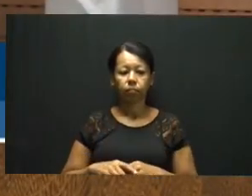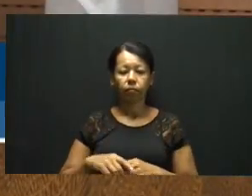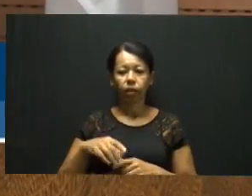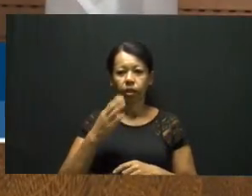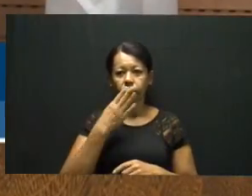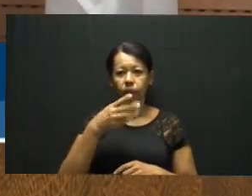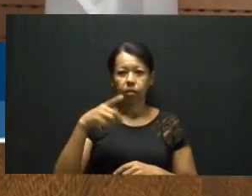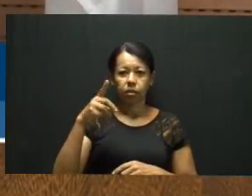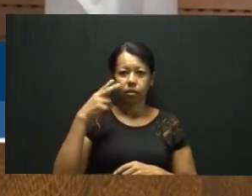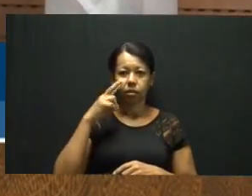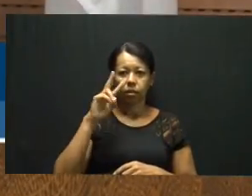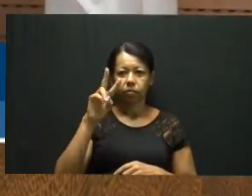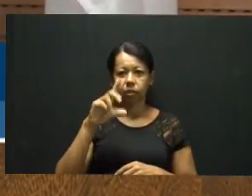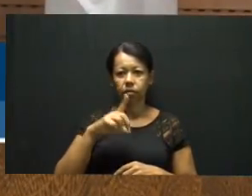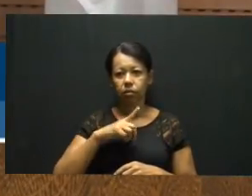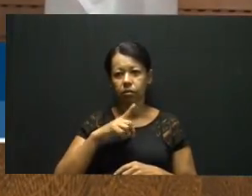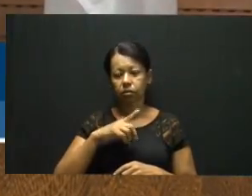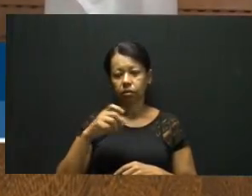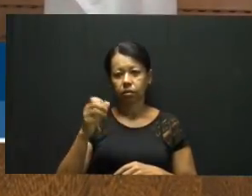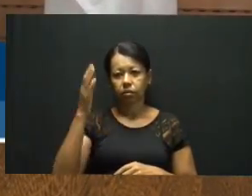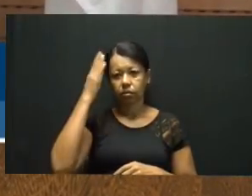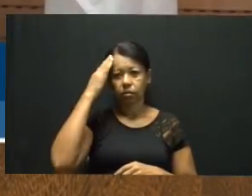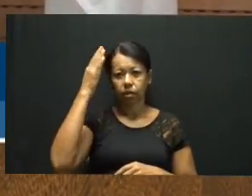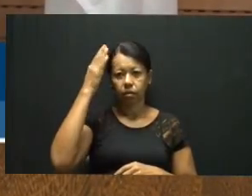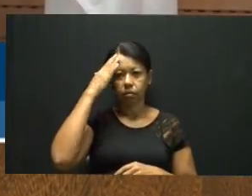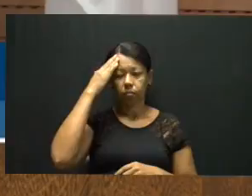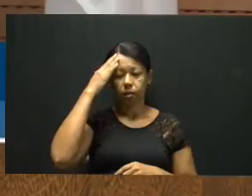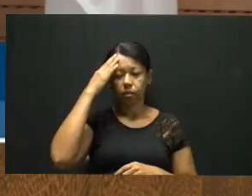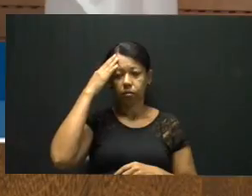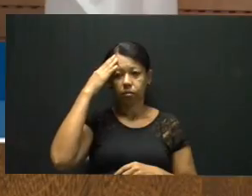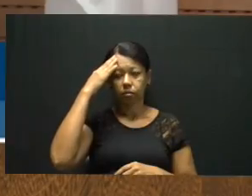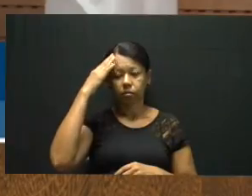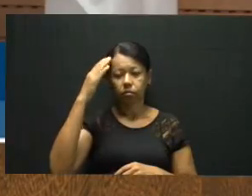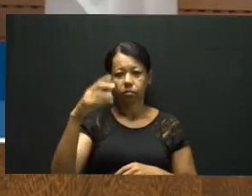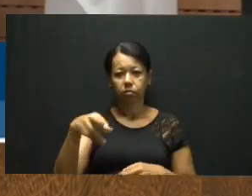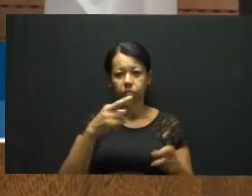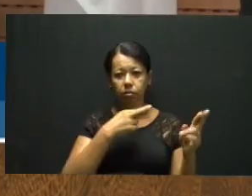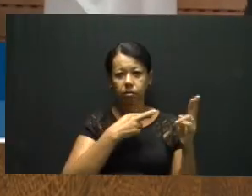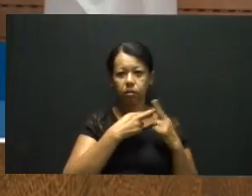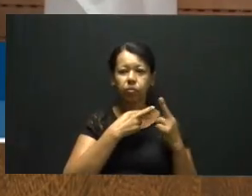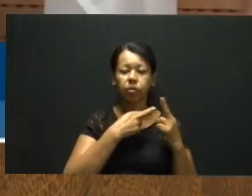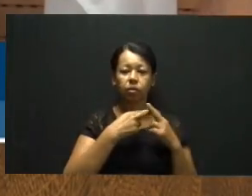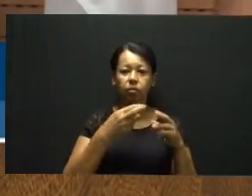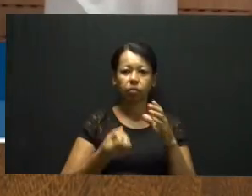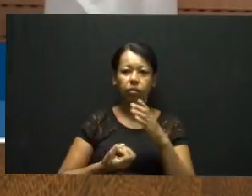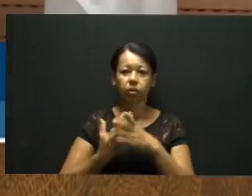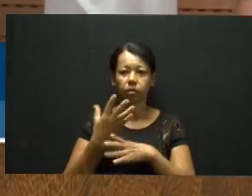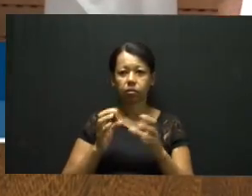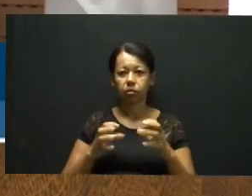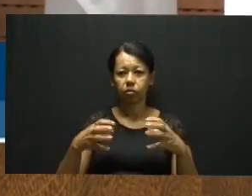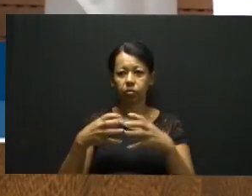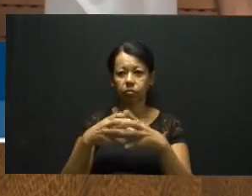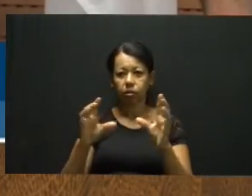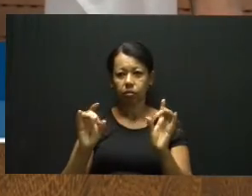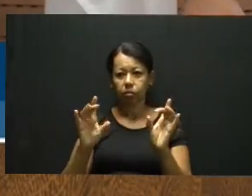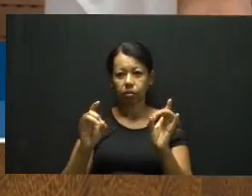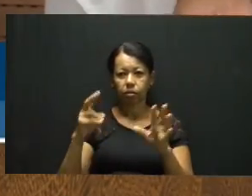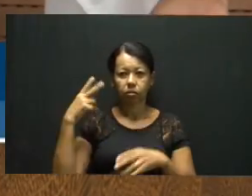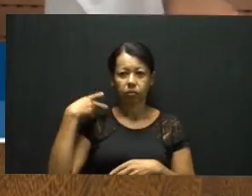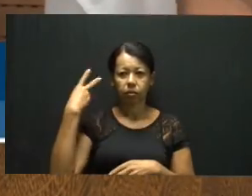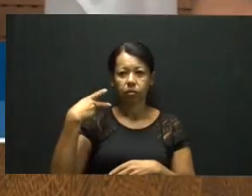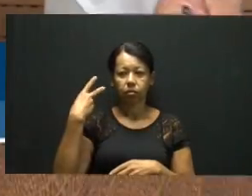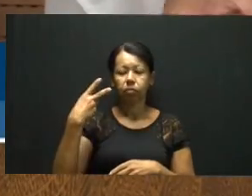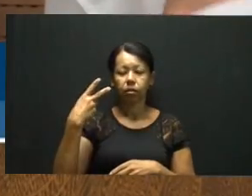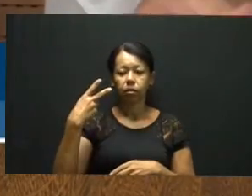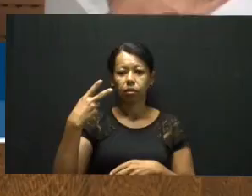requeiro observadas as formalidades regimentais. Após ouvido o douto plenário, a formação de comissão especial de